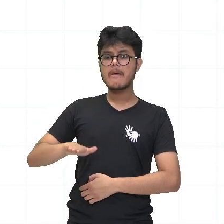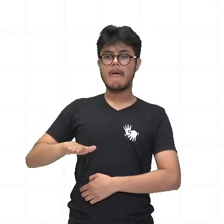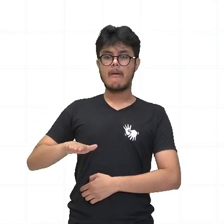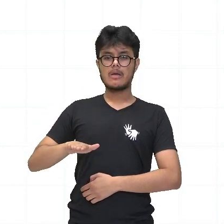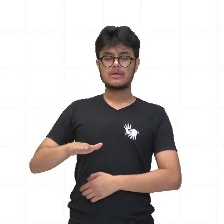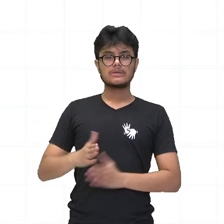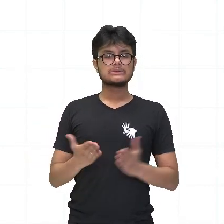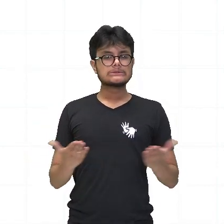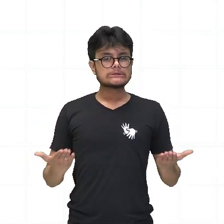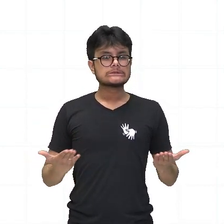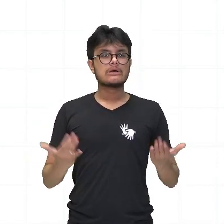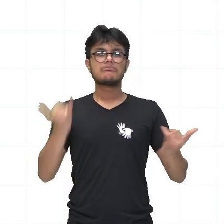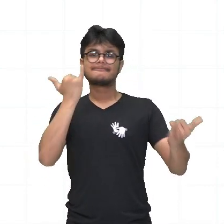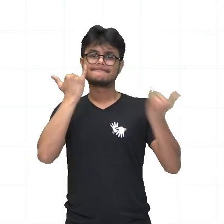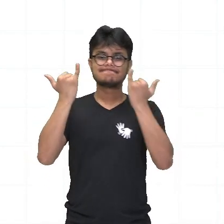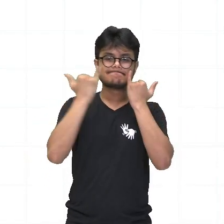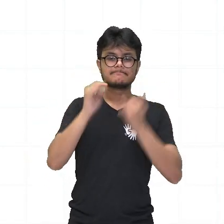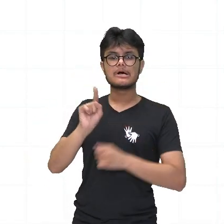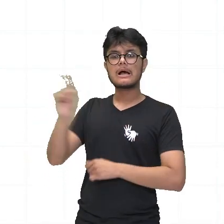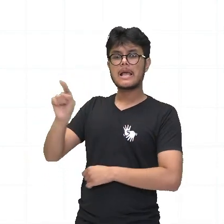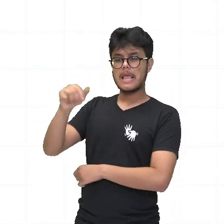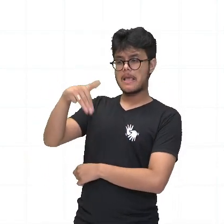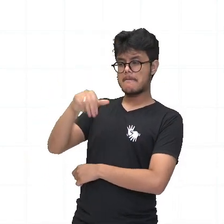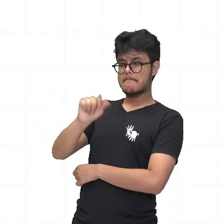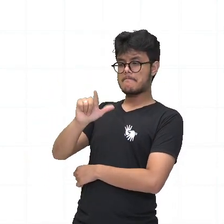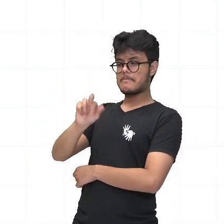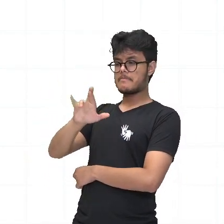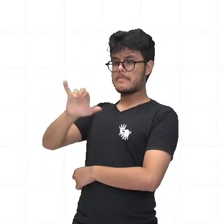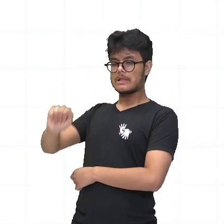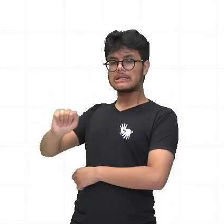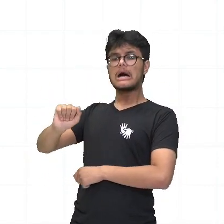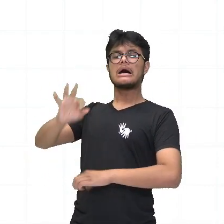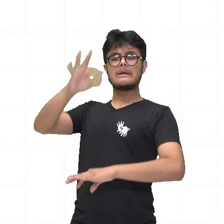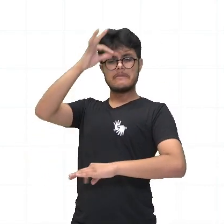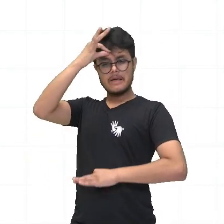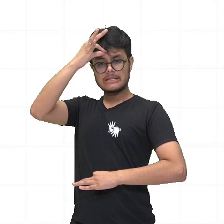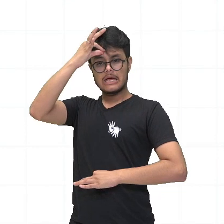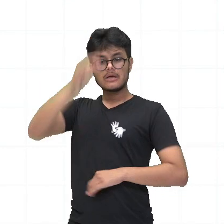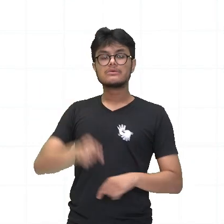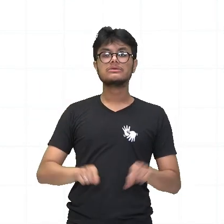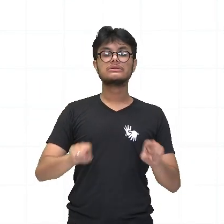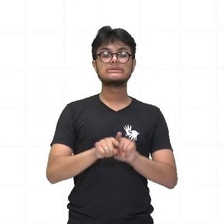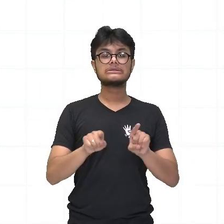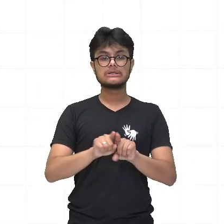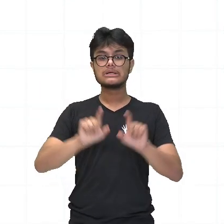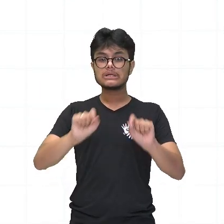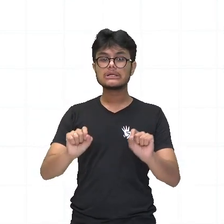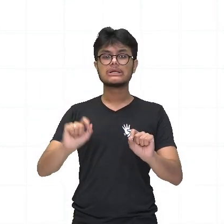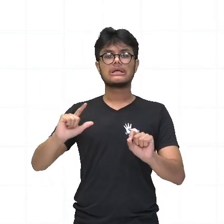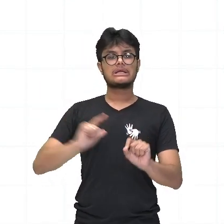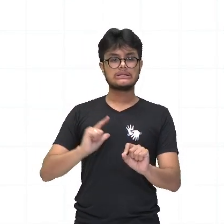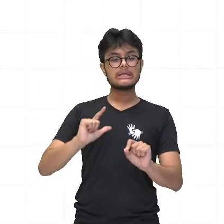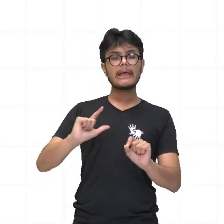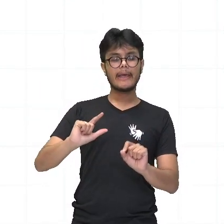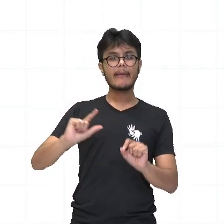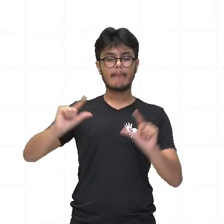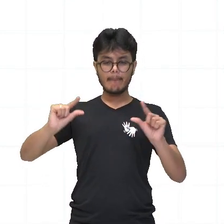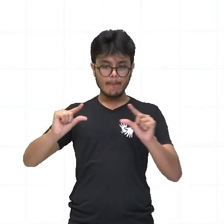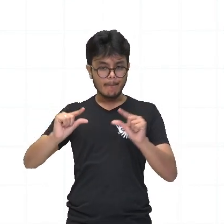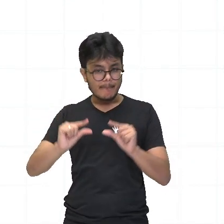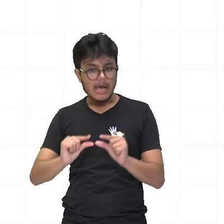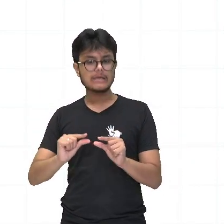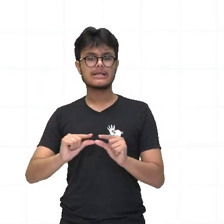outra informação de uma outra doença. No caso da malária, ela é ocasionada aí por um protozoário, já é um